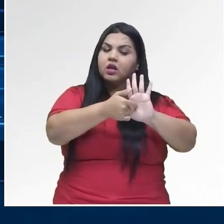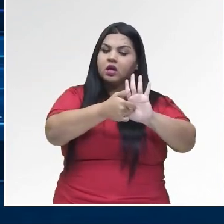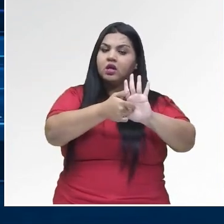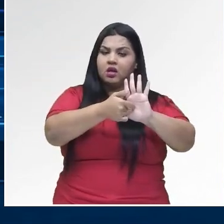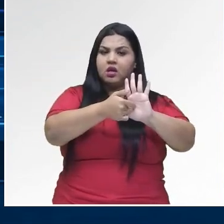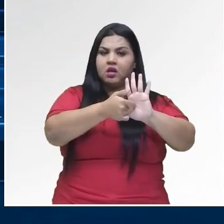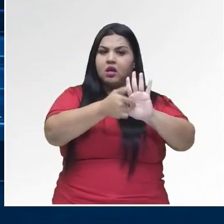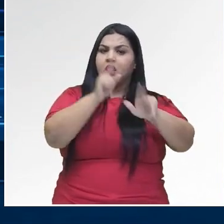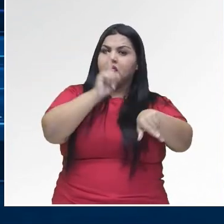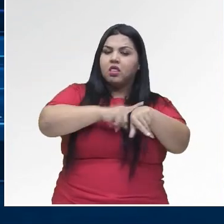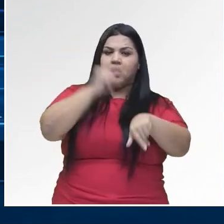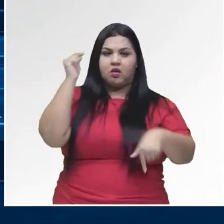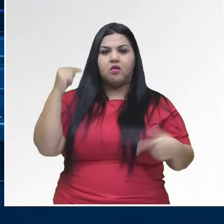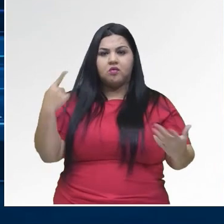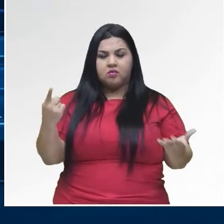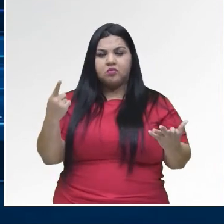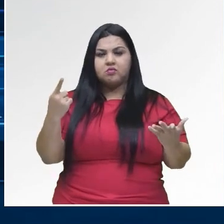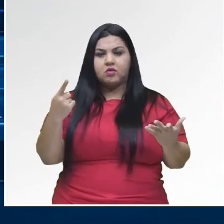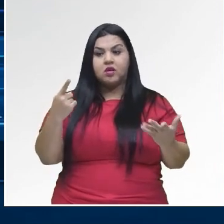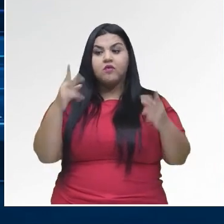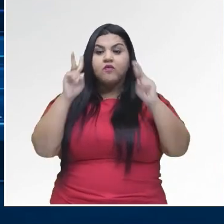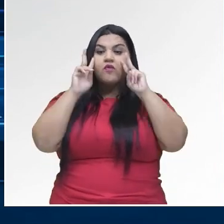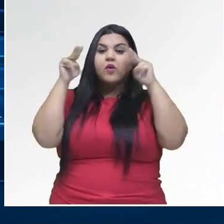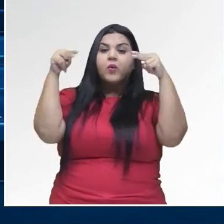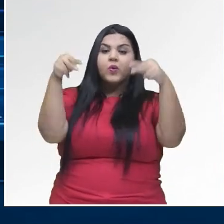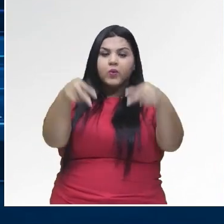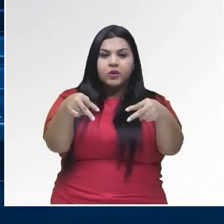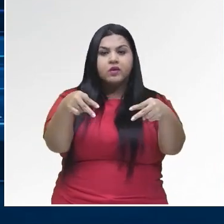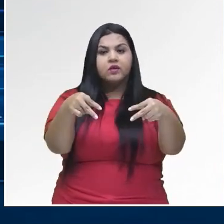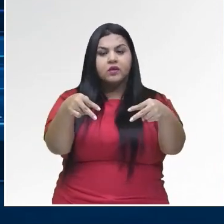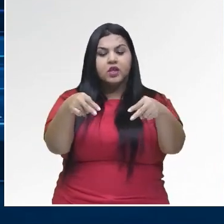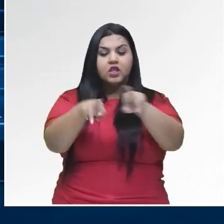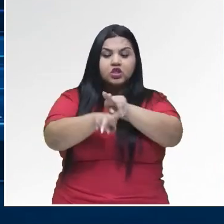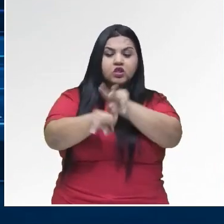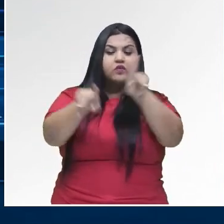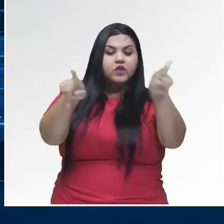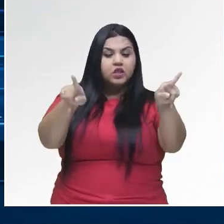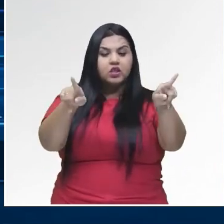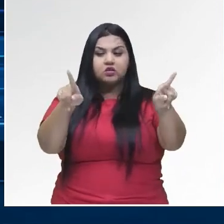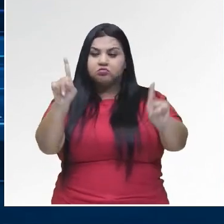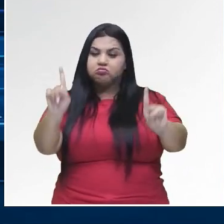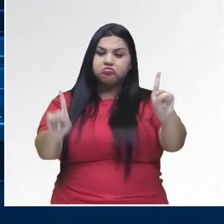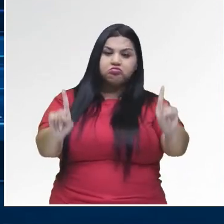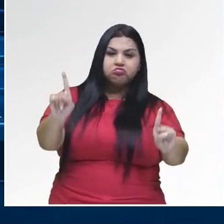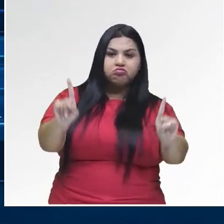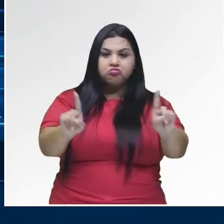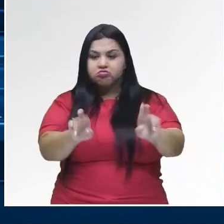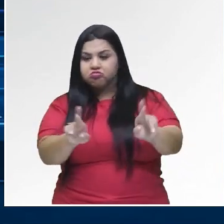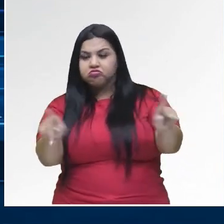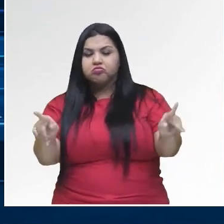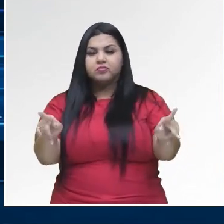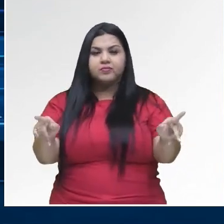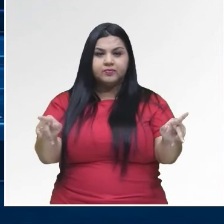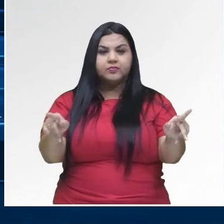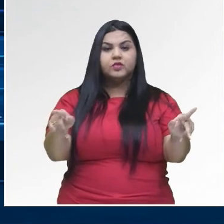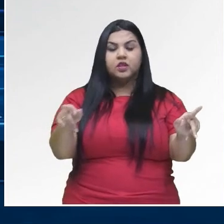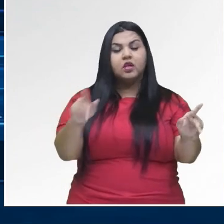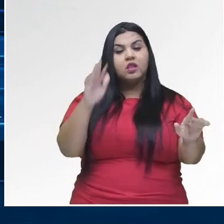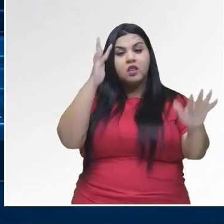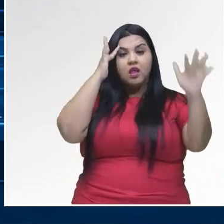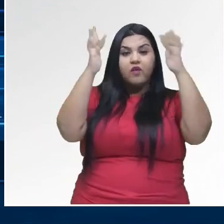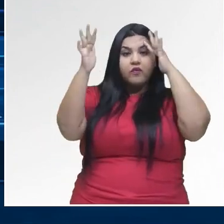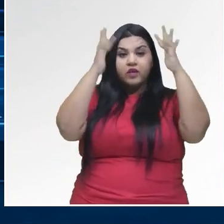moral, que vai fazer eu olhar e distinguir uma coisa da outra. E essa reflexão